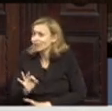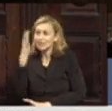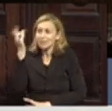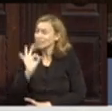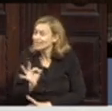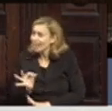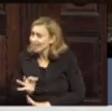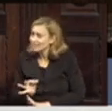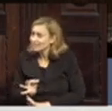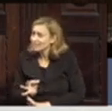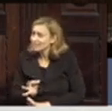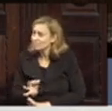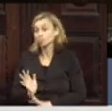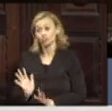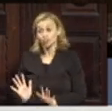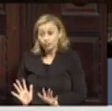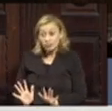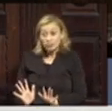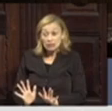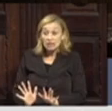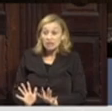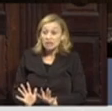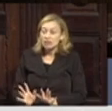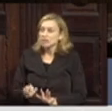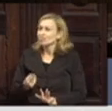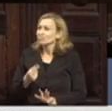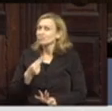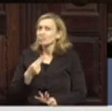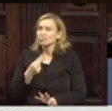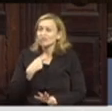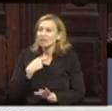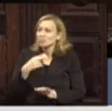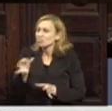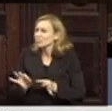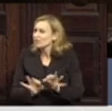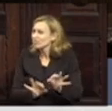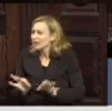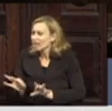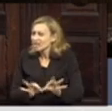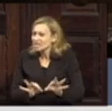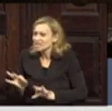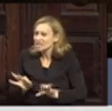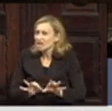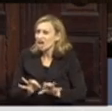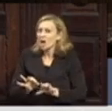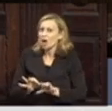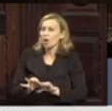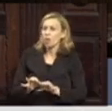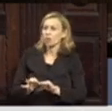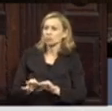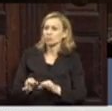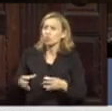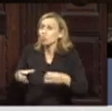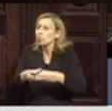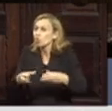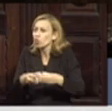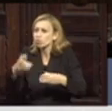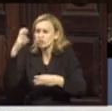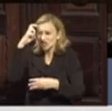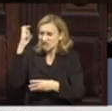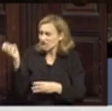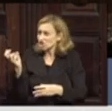do WhatsApp, de uma grande rede de comunicação, avisava que eles estavam fugindo pelo BRT, avisava que